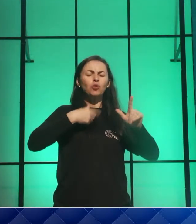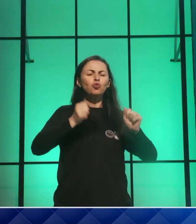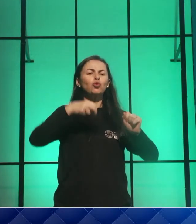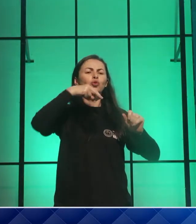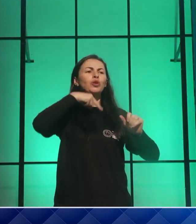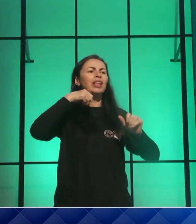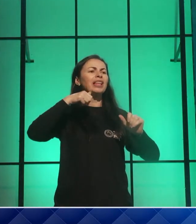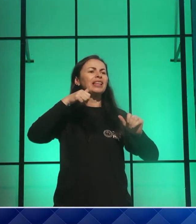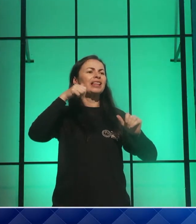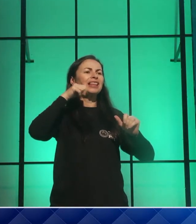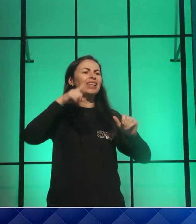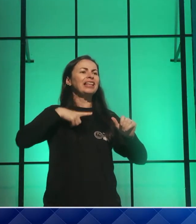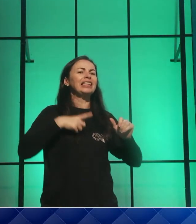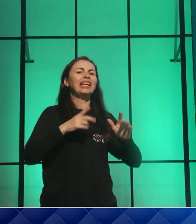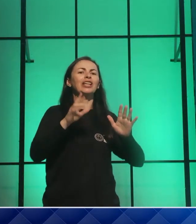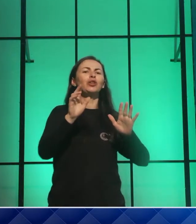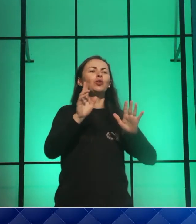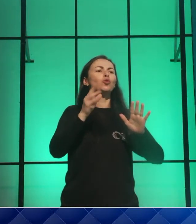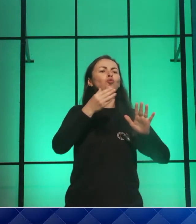Fu Panda.